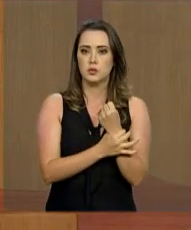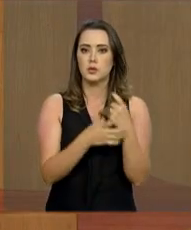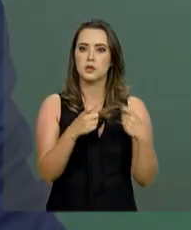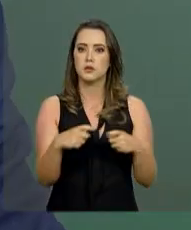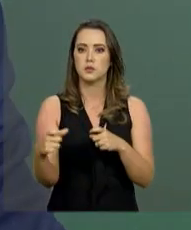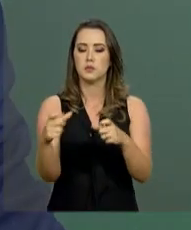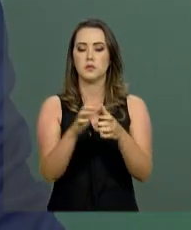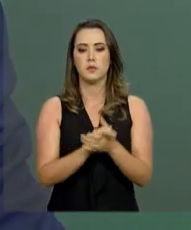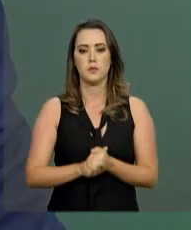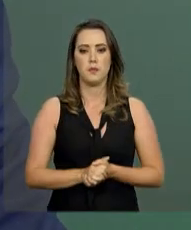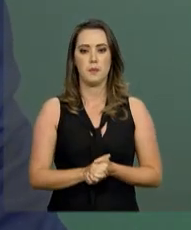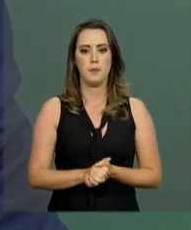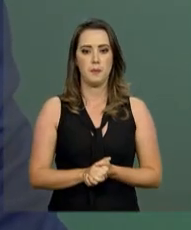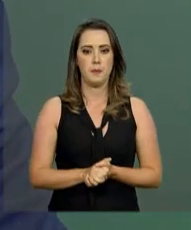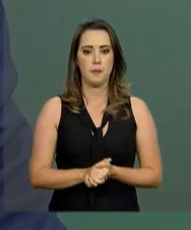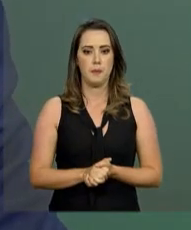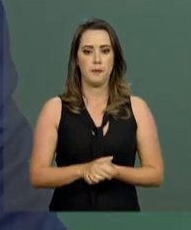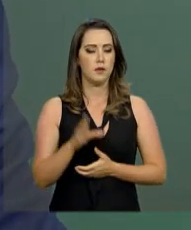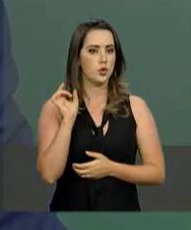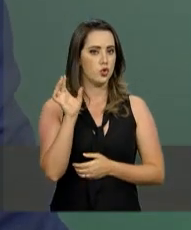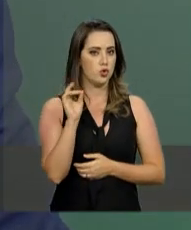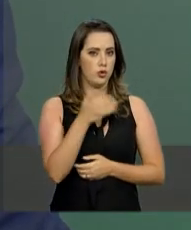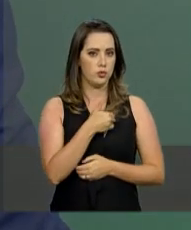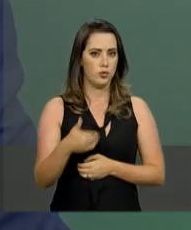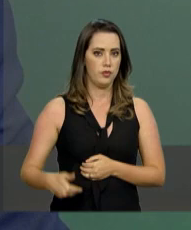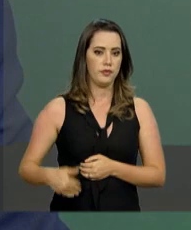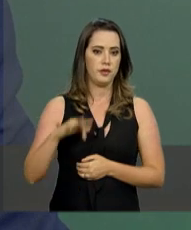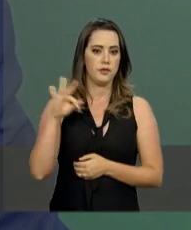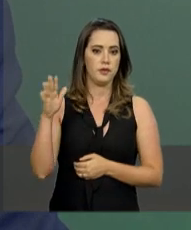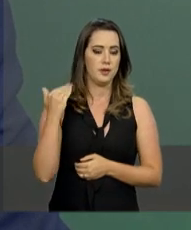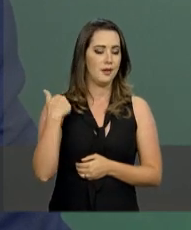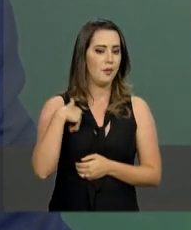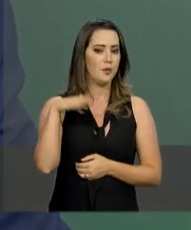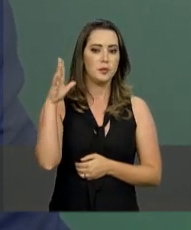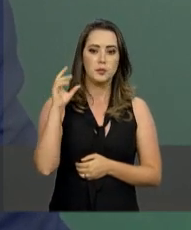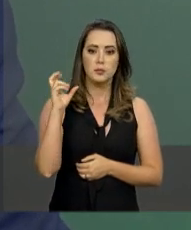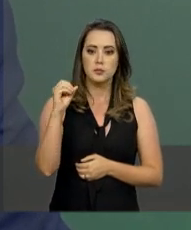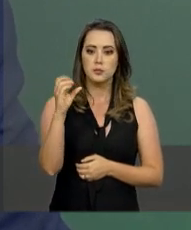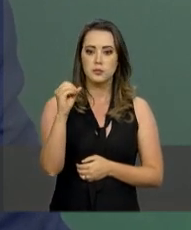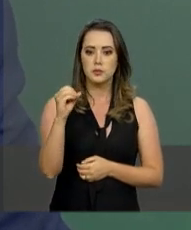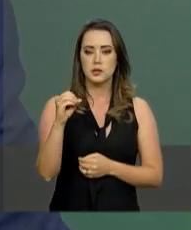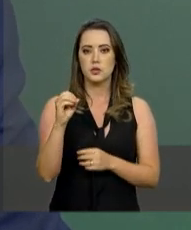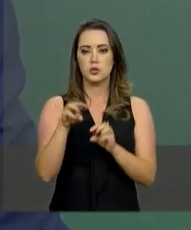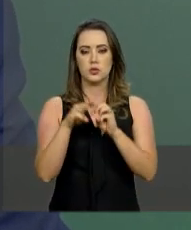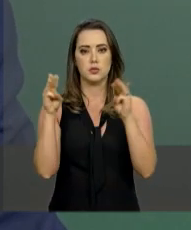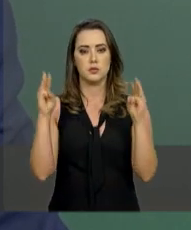locais só no nível federal são mais de 500 museus